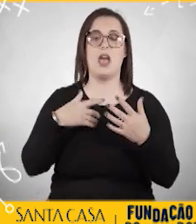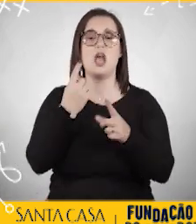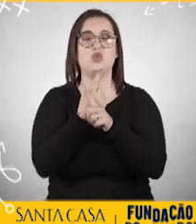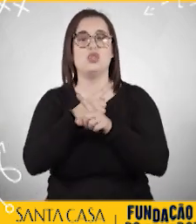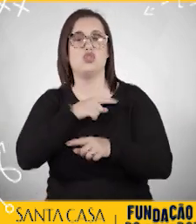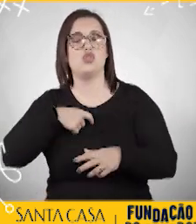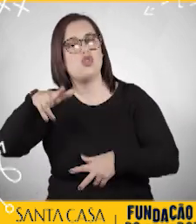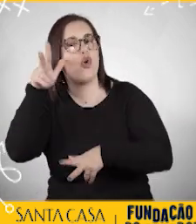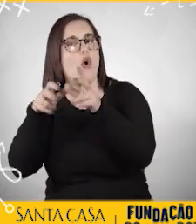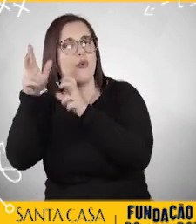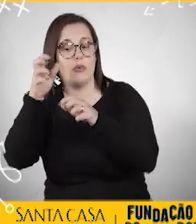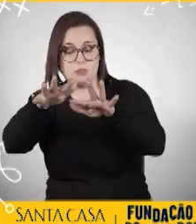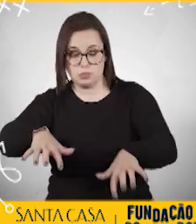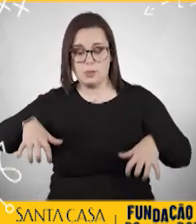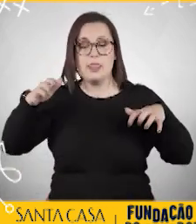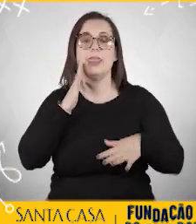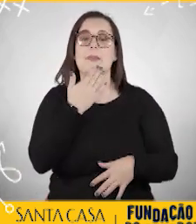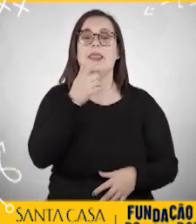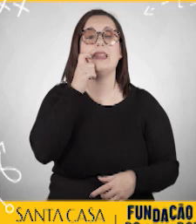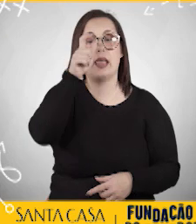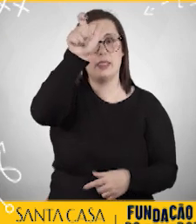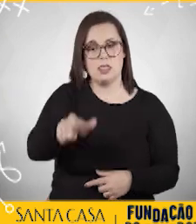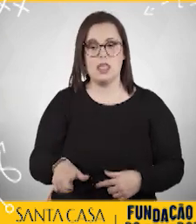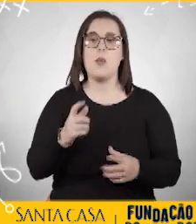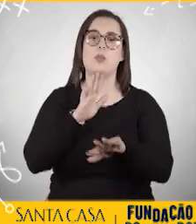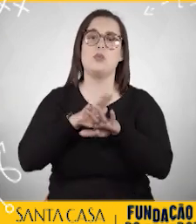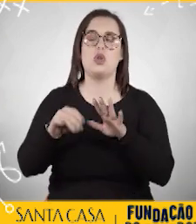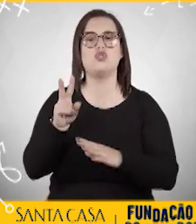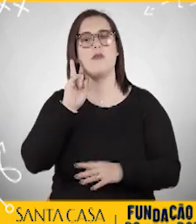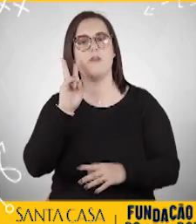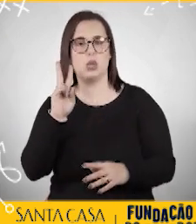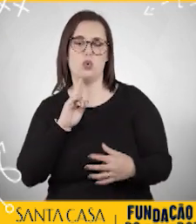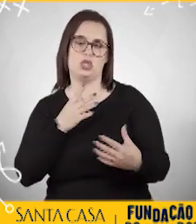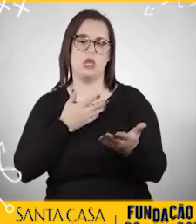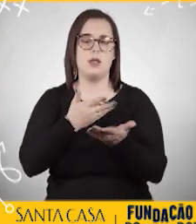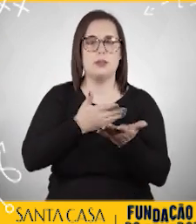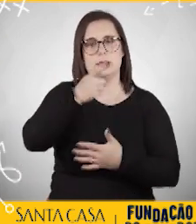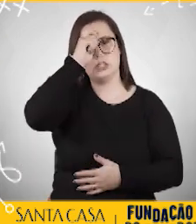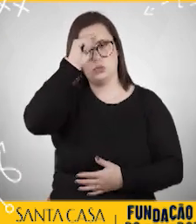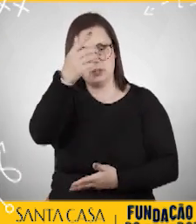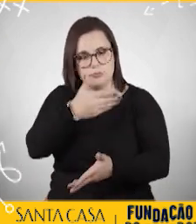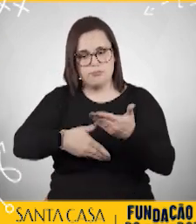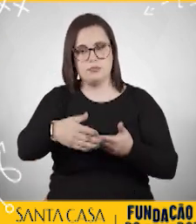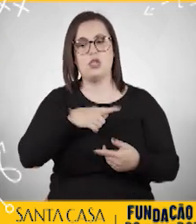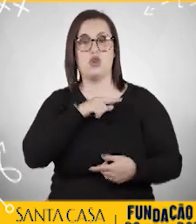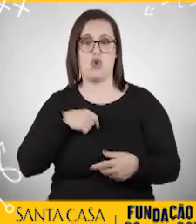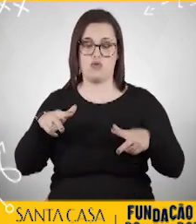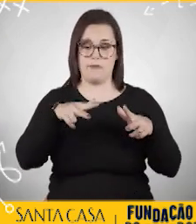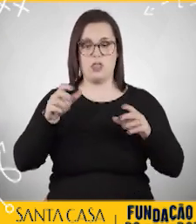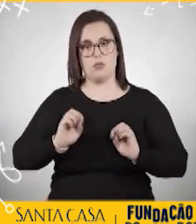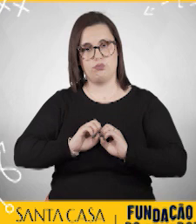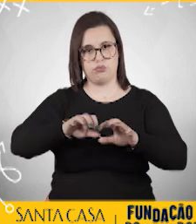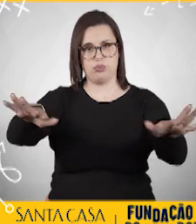depende de ti ser premiada com esta distinção graças aos fortes valores de fair play e respeito pelo adversário que este vídeo